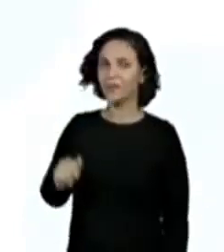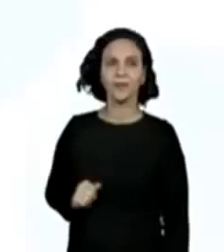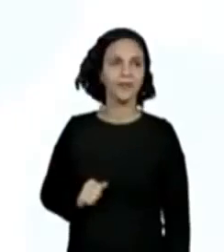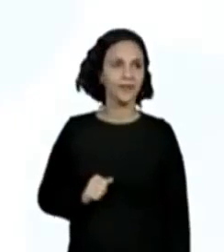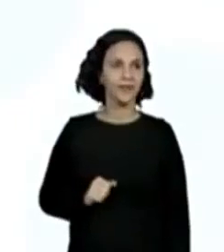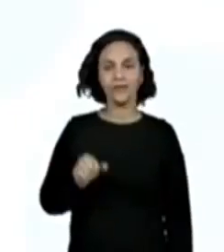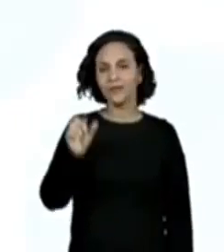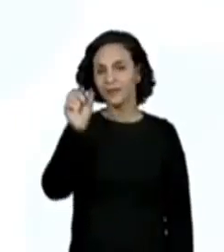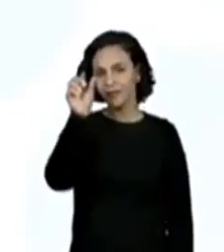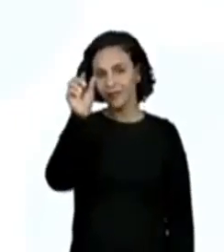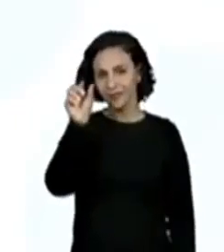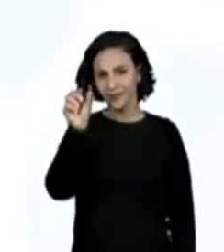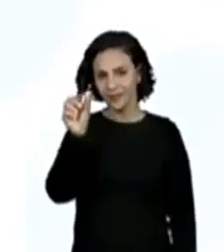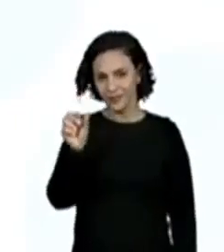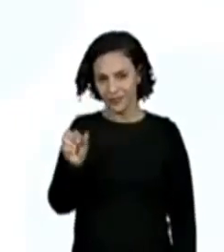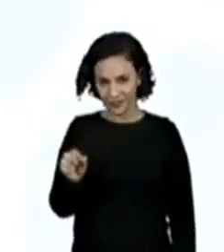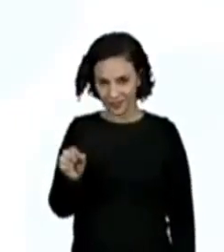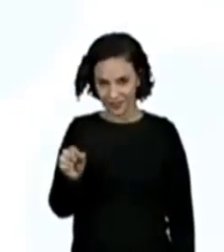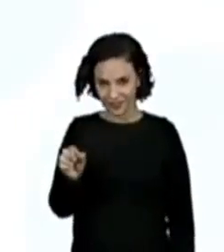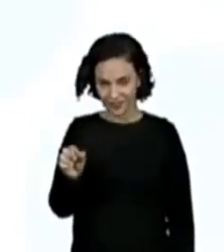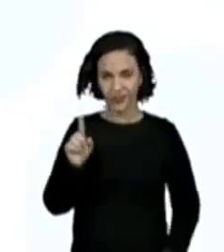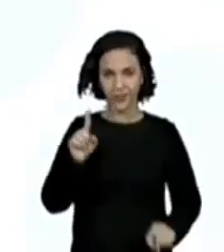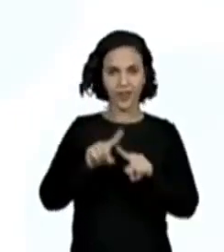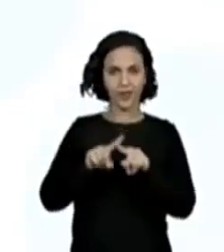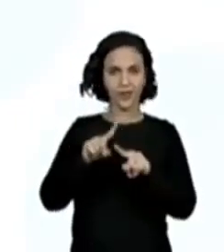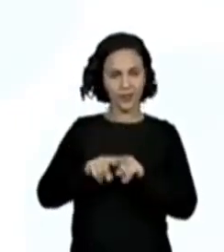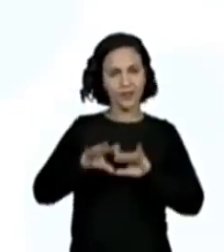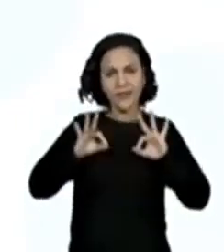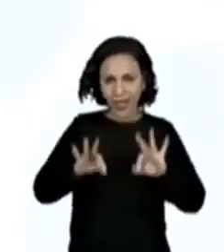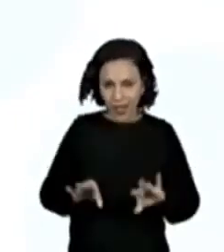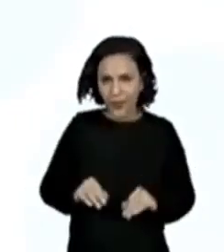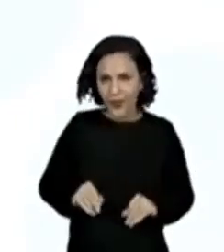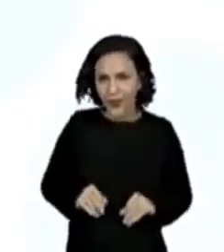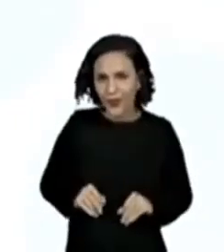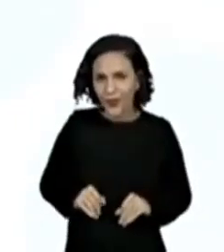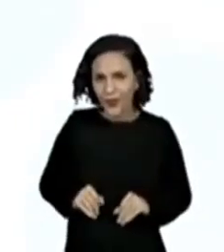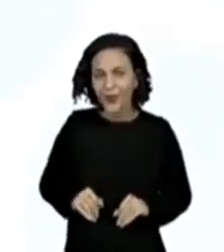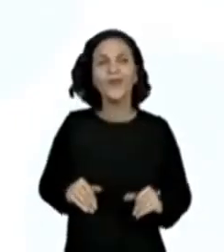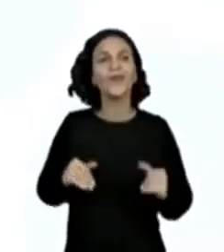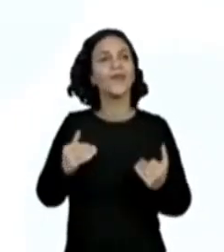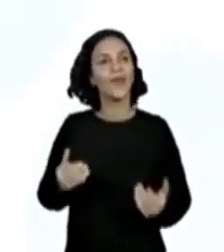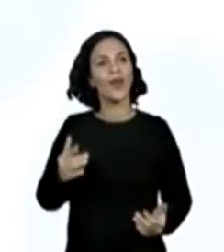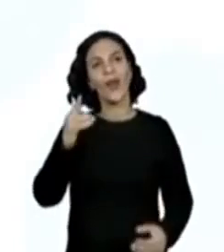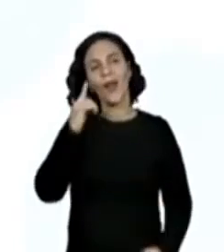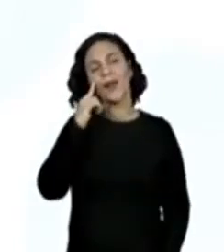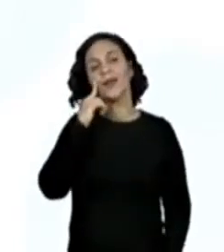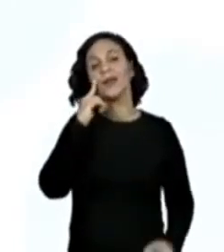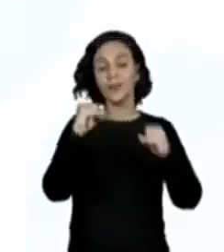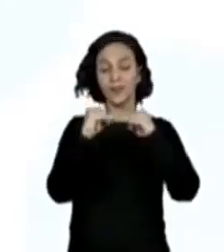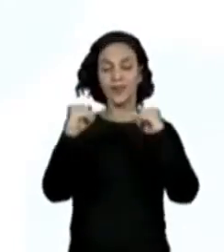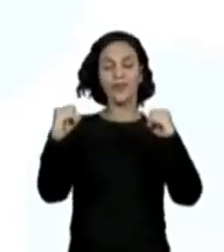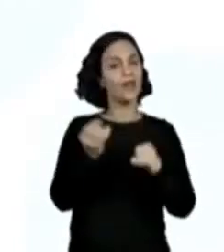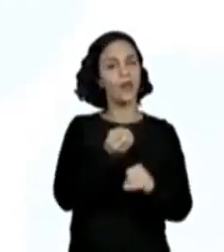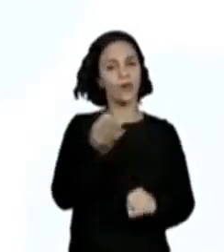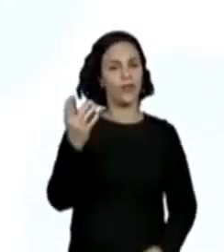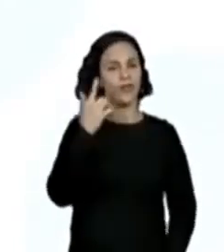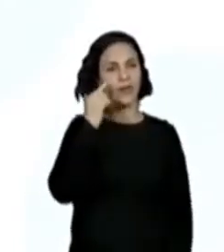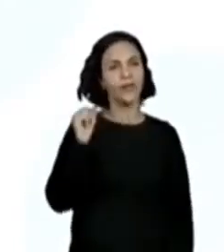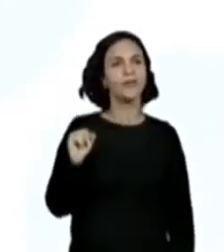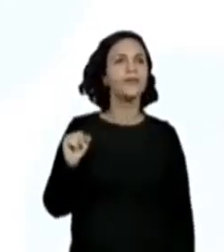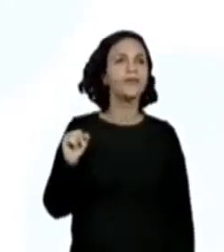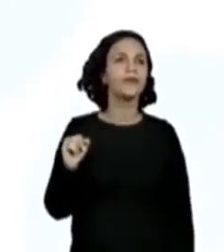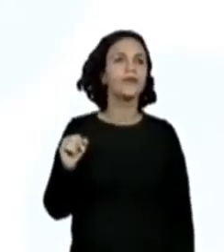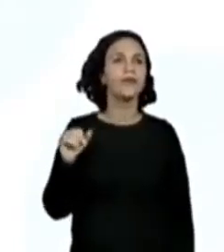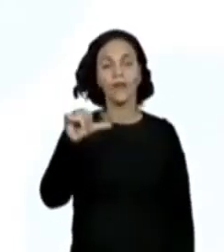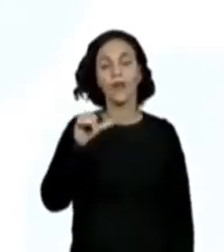pela coluna, certo? Então são, na linha tem quantas maçãs? Vamos contar aqui. Vou